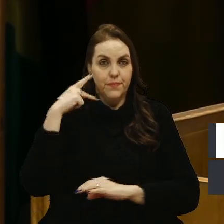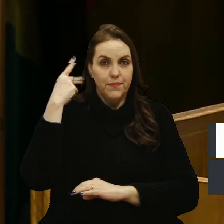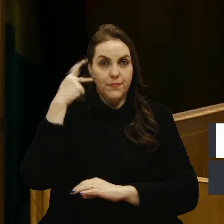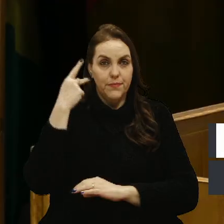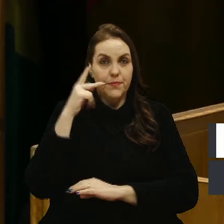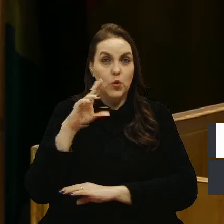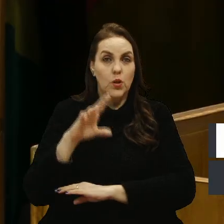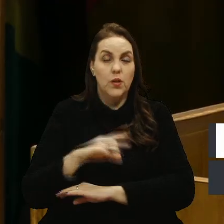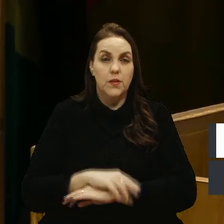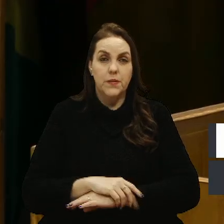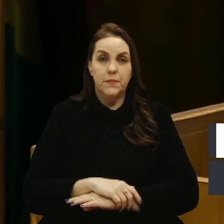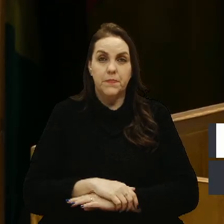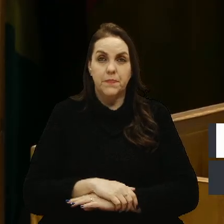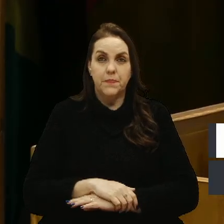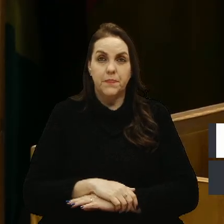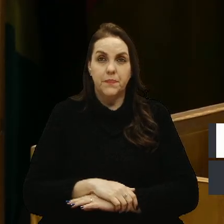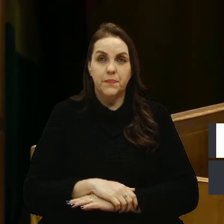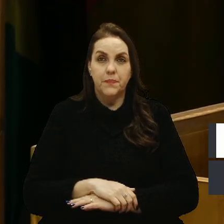políticos.